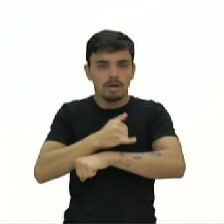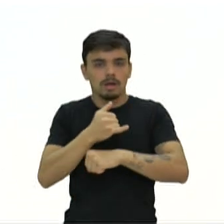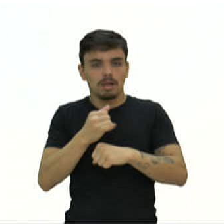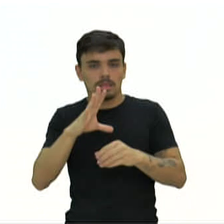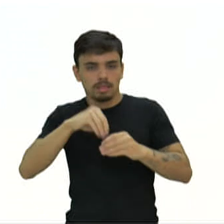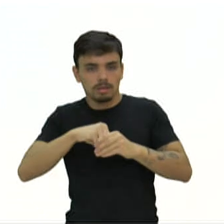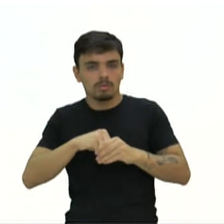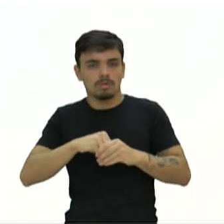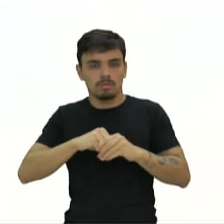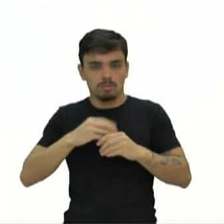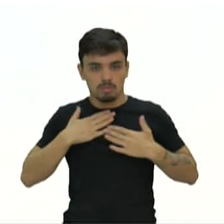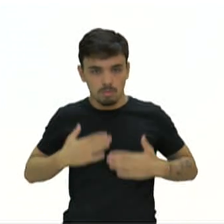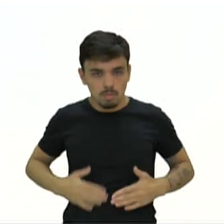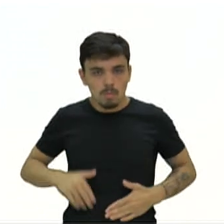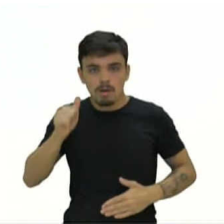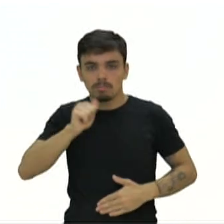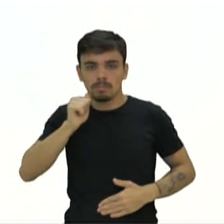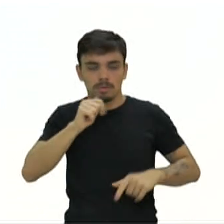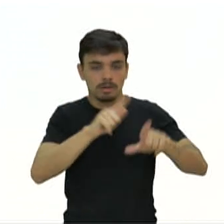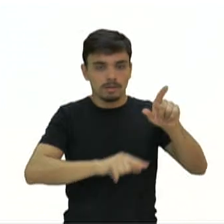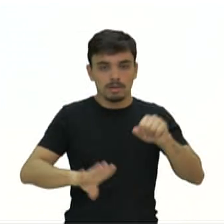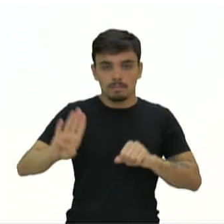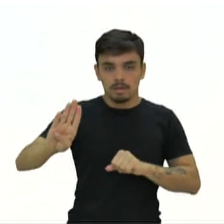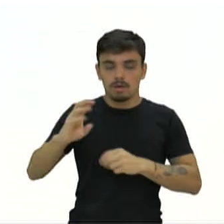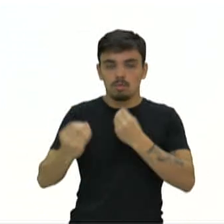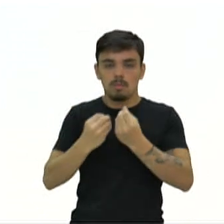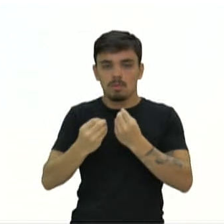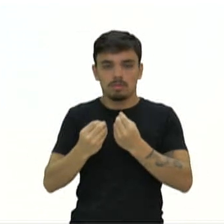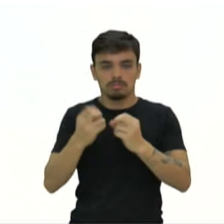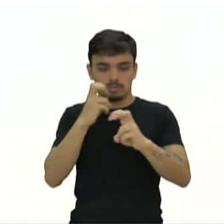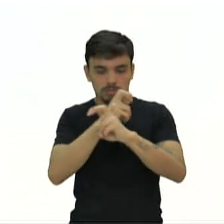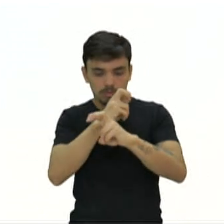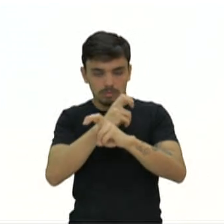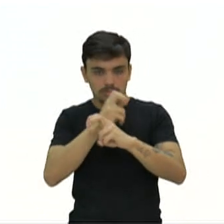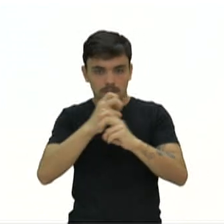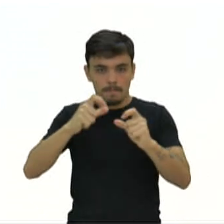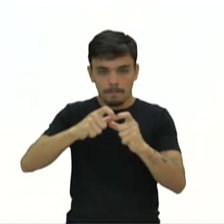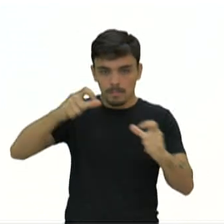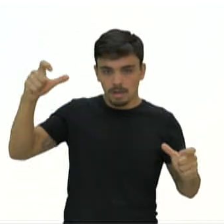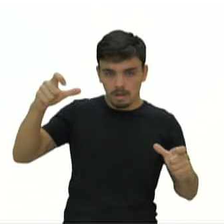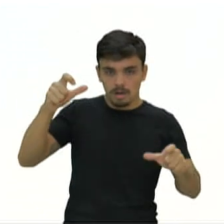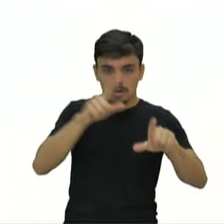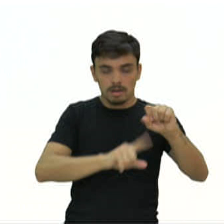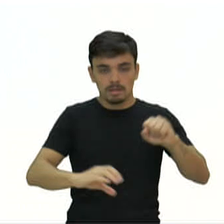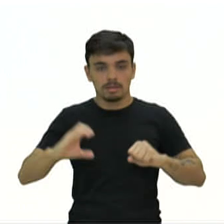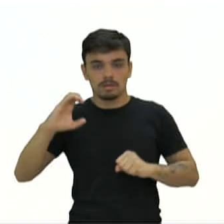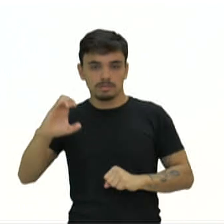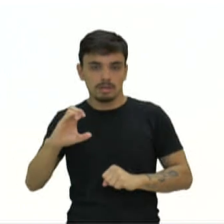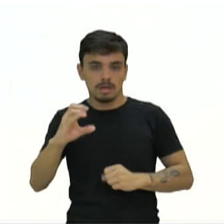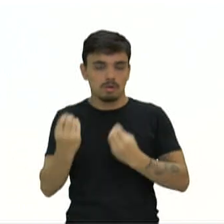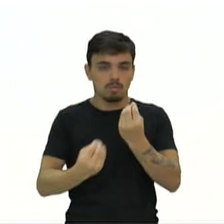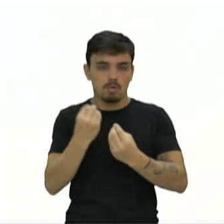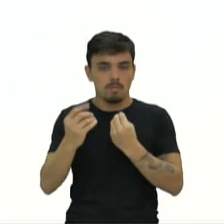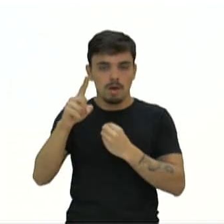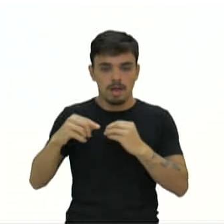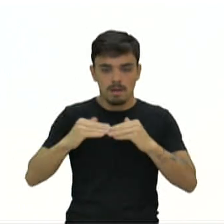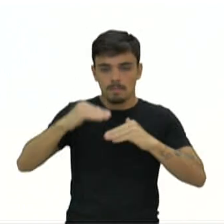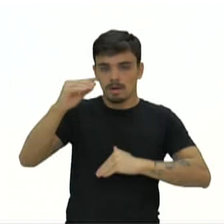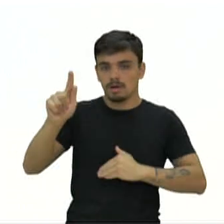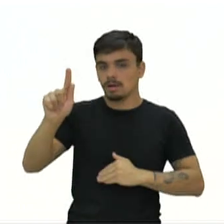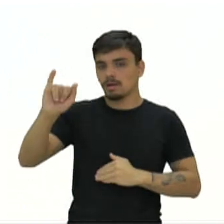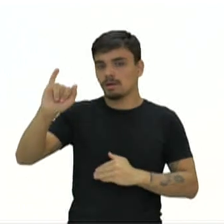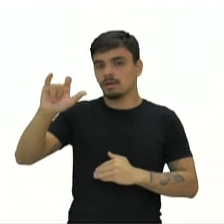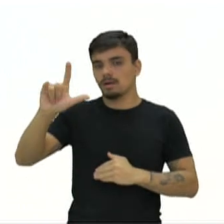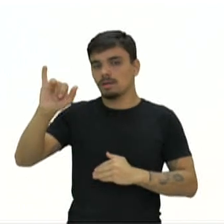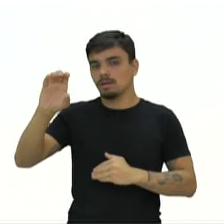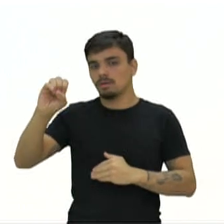mulher. Letra B, o crescimento dos ossos. Letra C, o aumento das taxas de glicose no sangue.